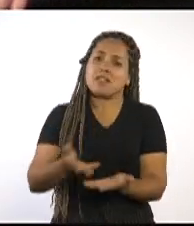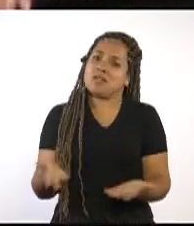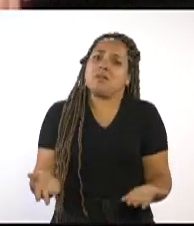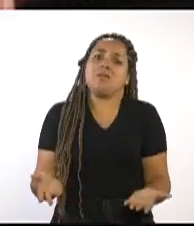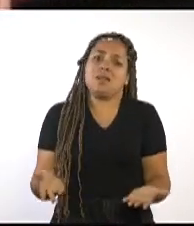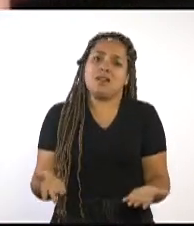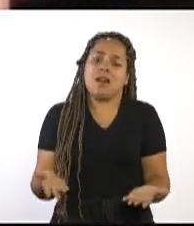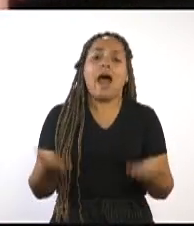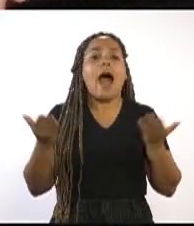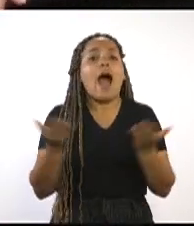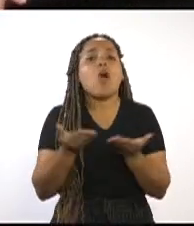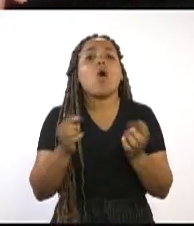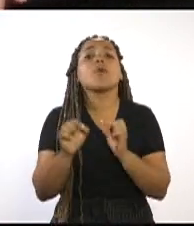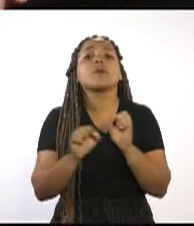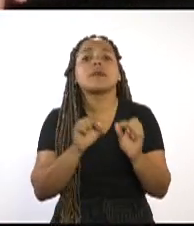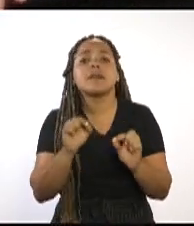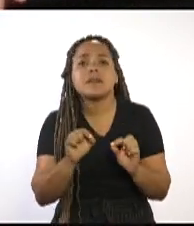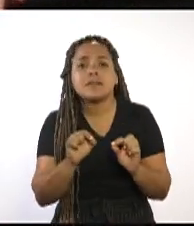agora,